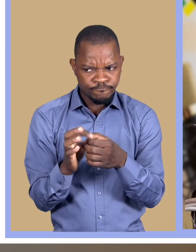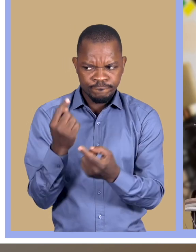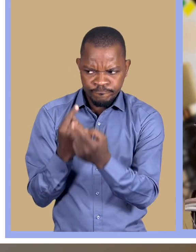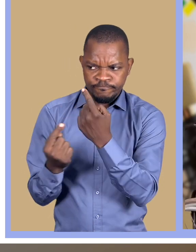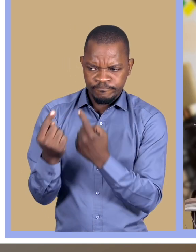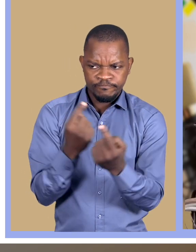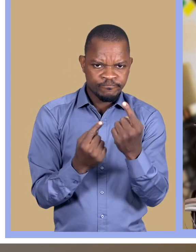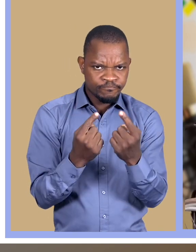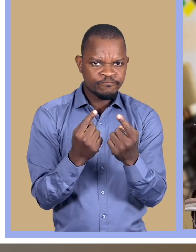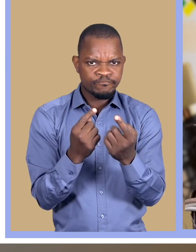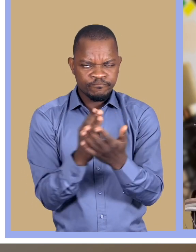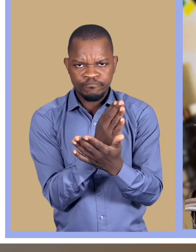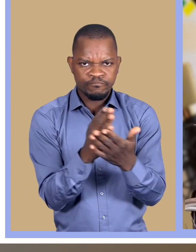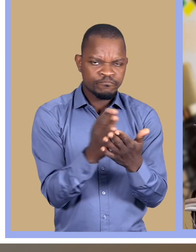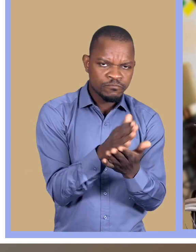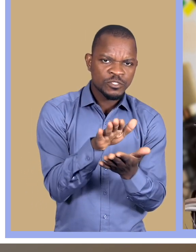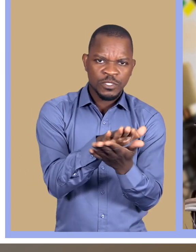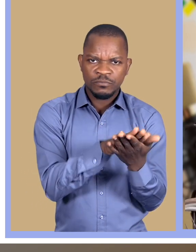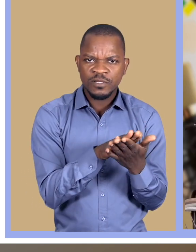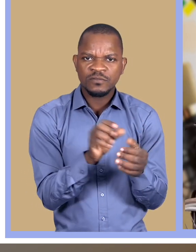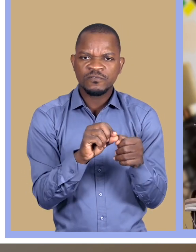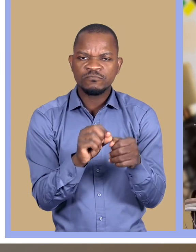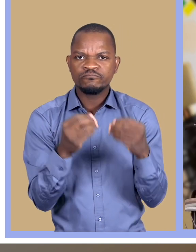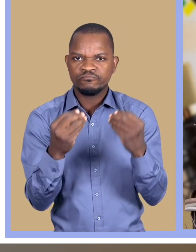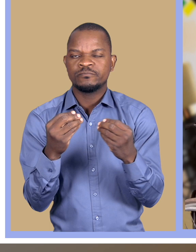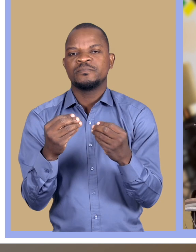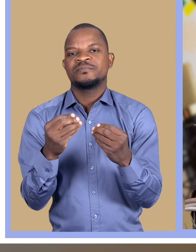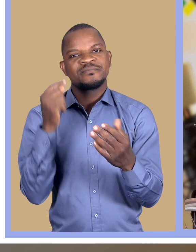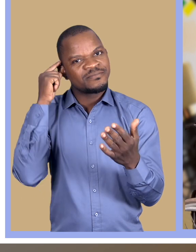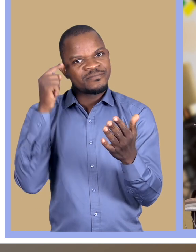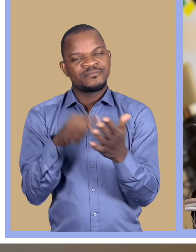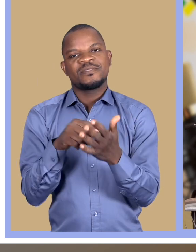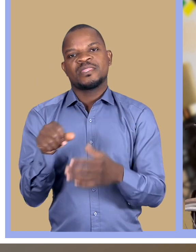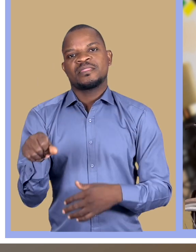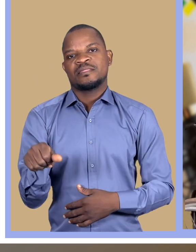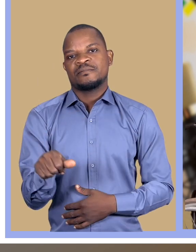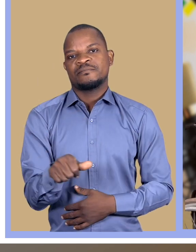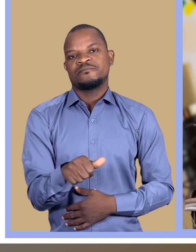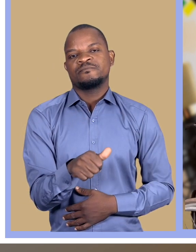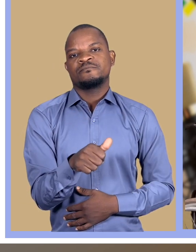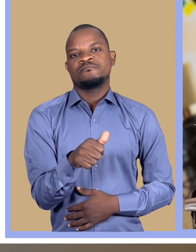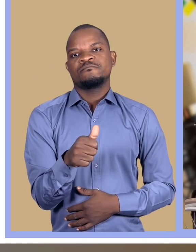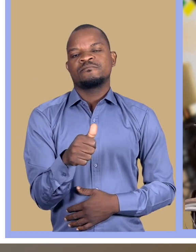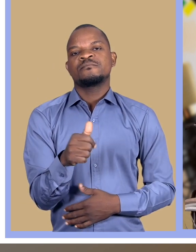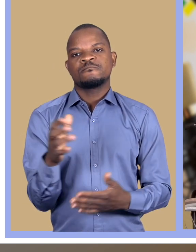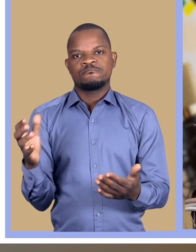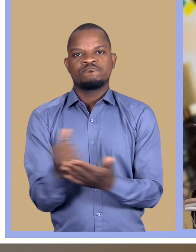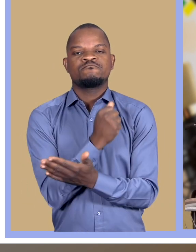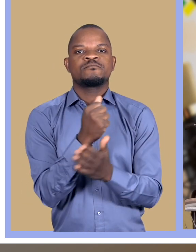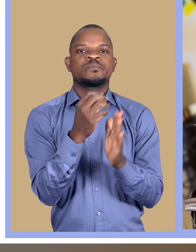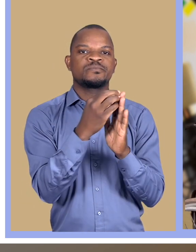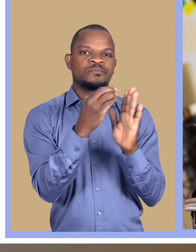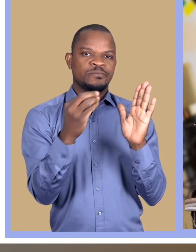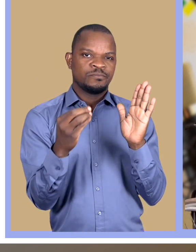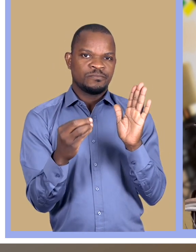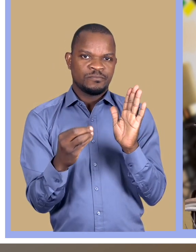mais interagimos em termos de grupos, melhor até nós temos em termos de resultados nesta questão. Nós temos estado